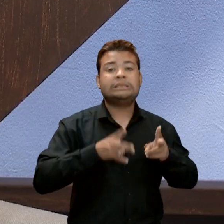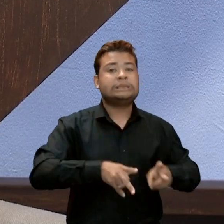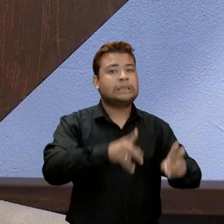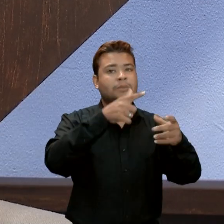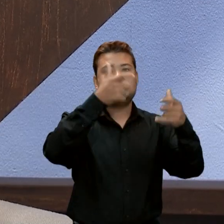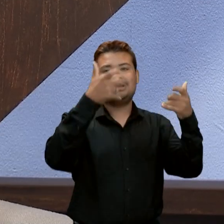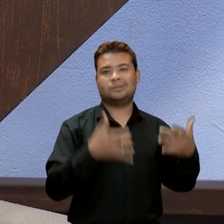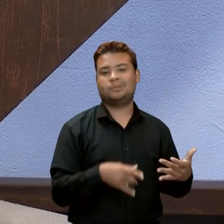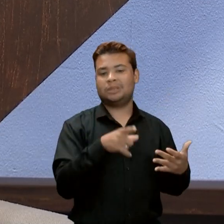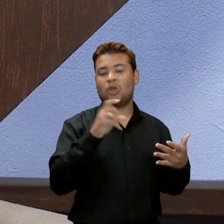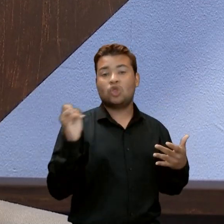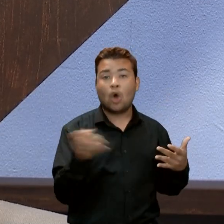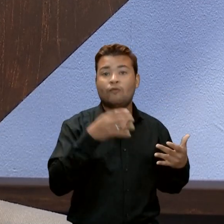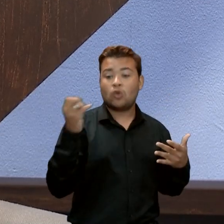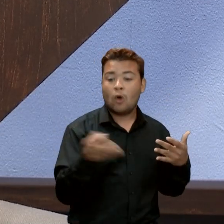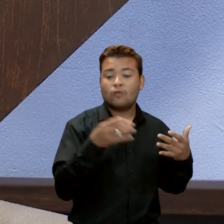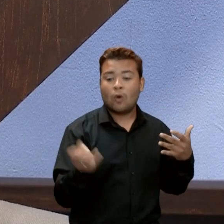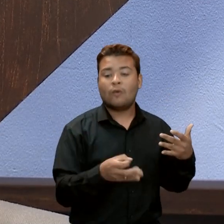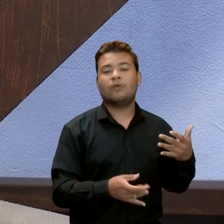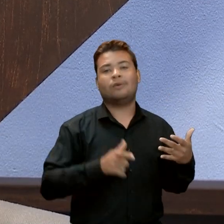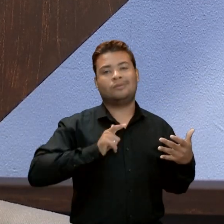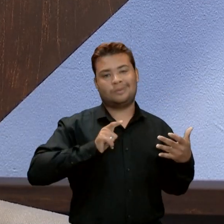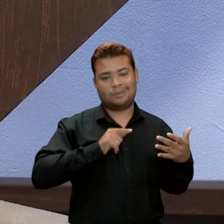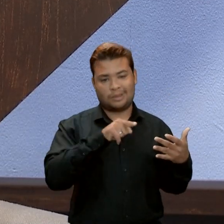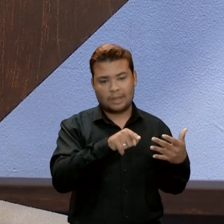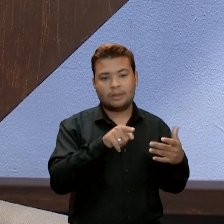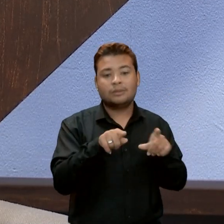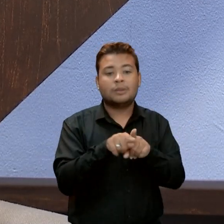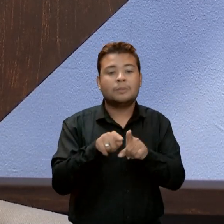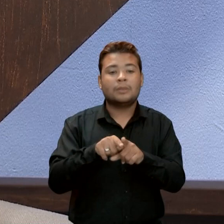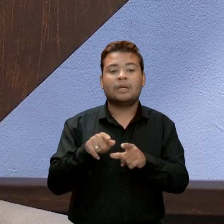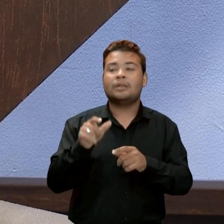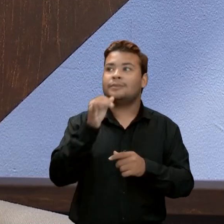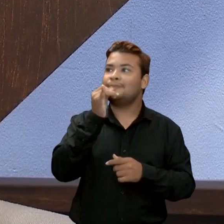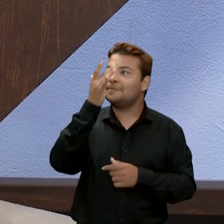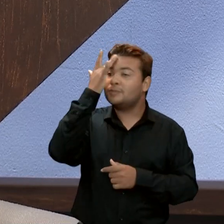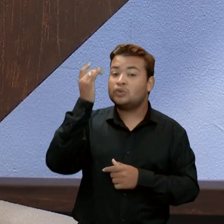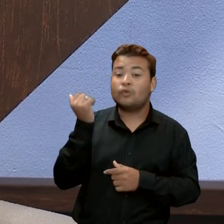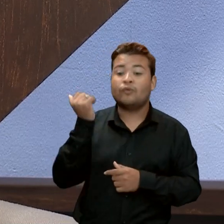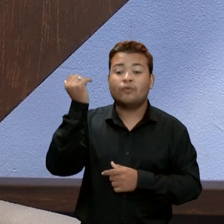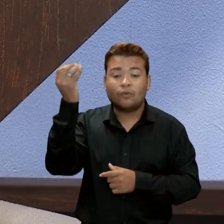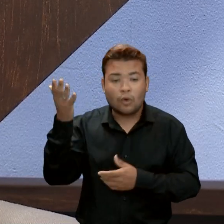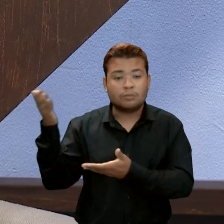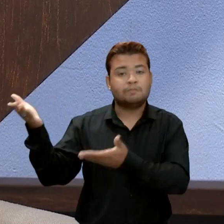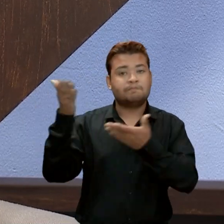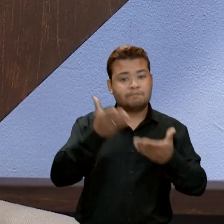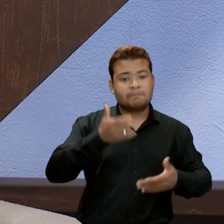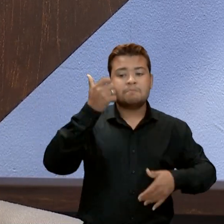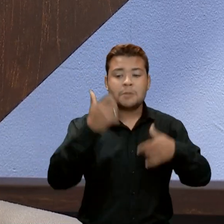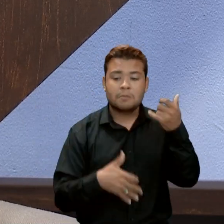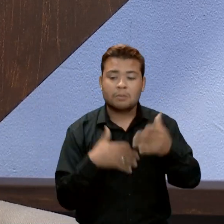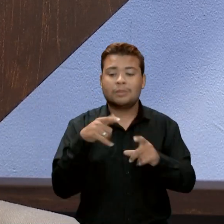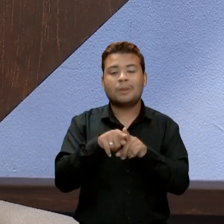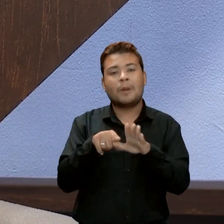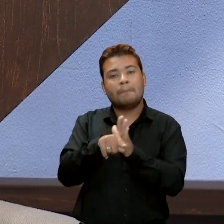trazer algo novo, sempre entrevistador de fora, né? Com destaque